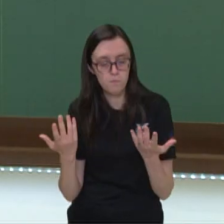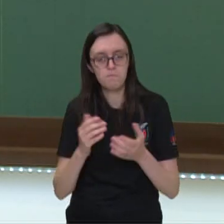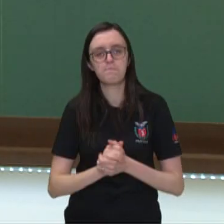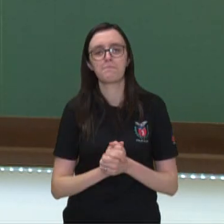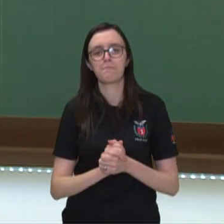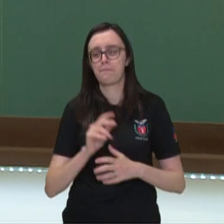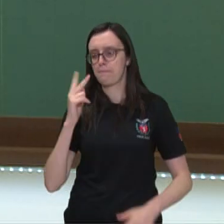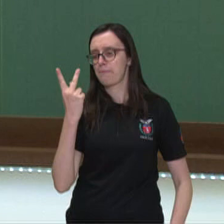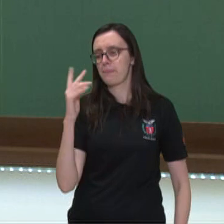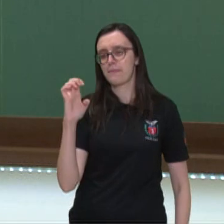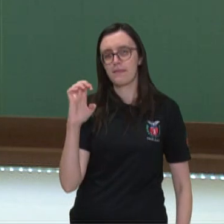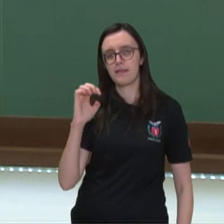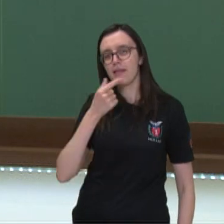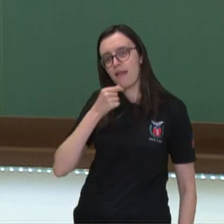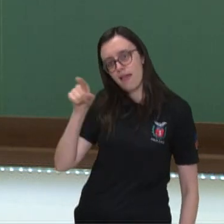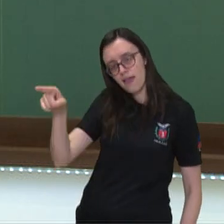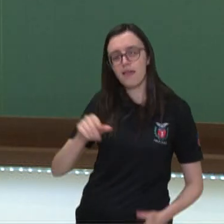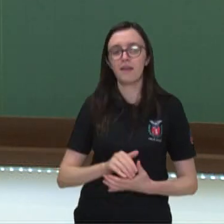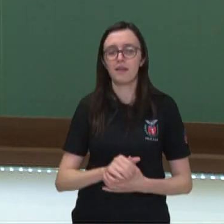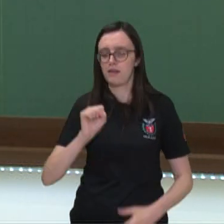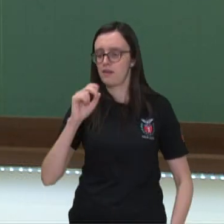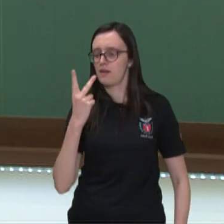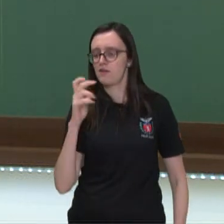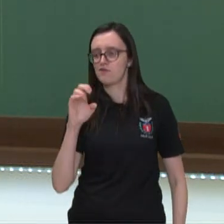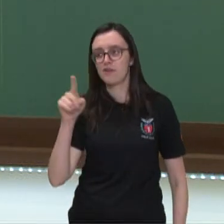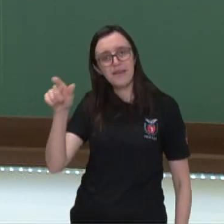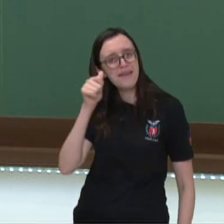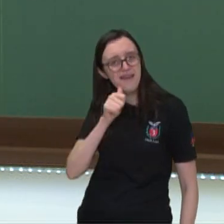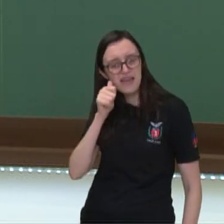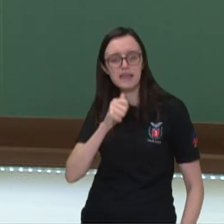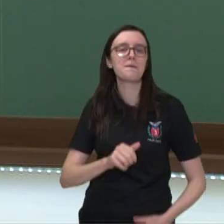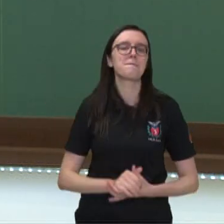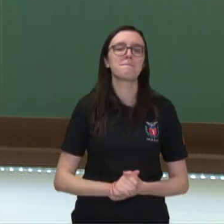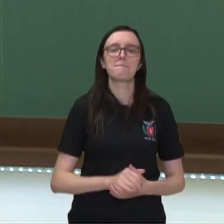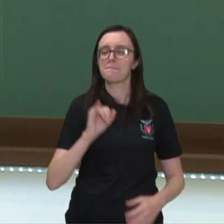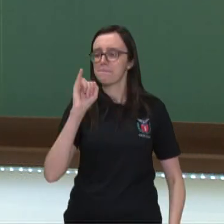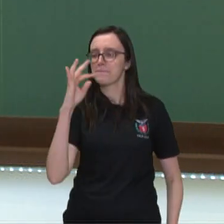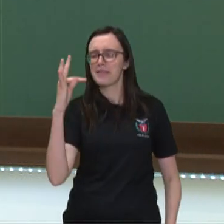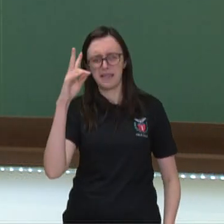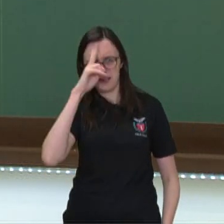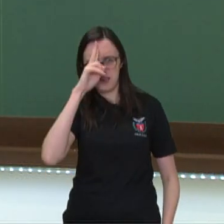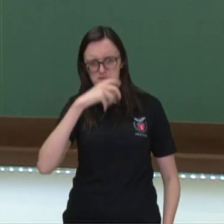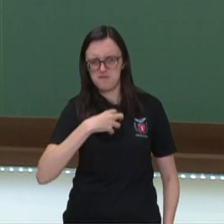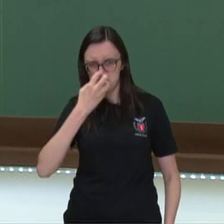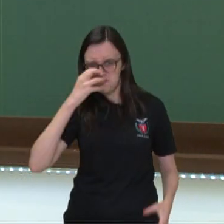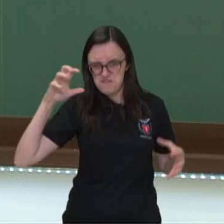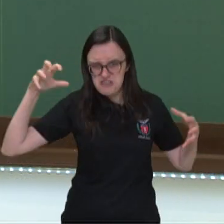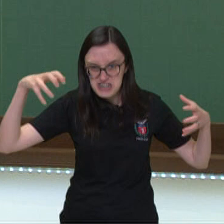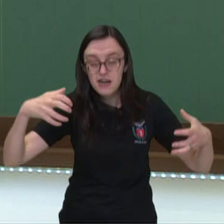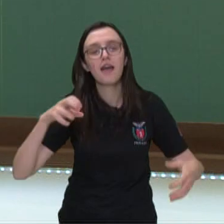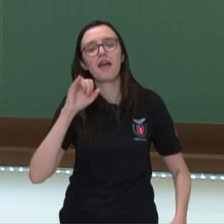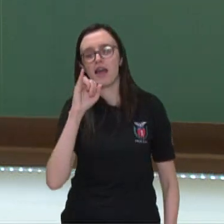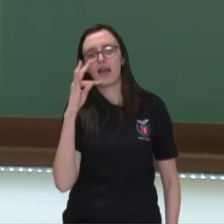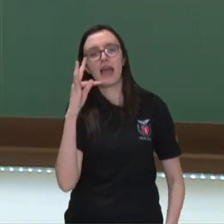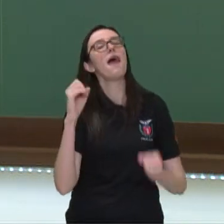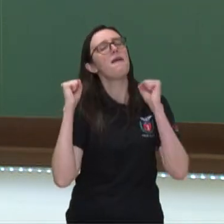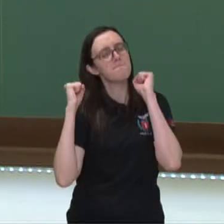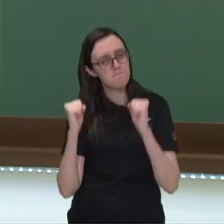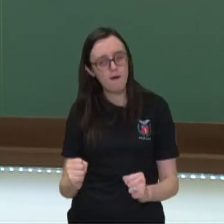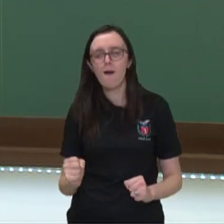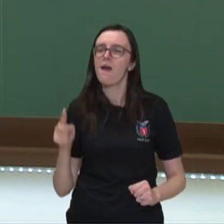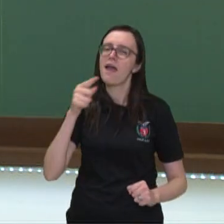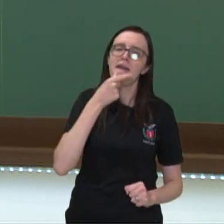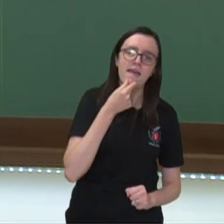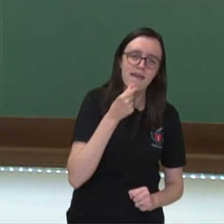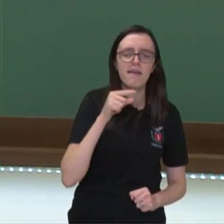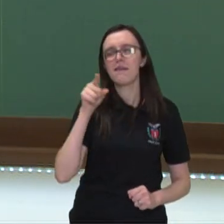ele, she, ela, it. Lembra daquele filme Coisa? Pode ser ele ou ela quando eu estou falando